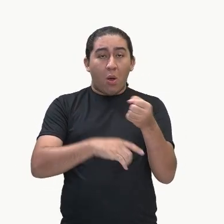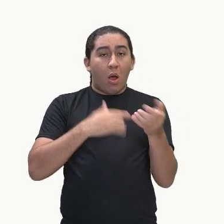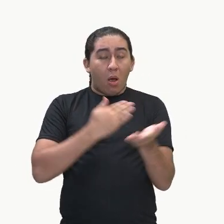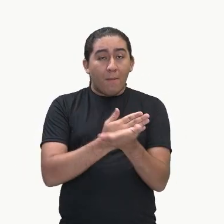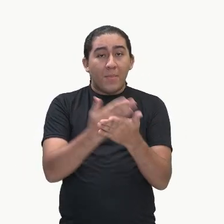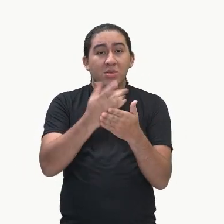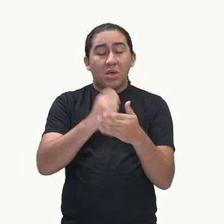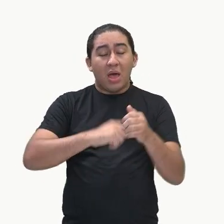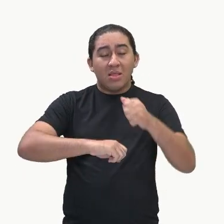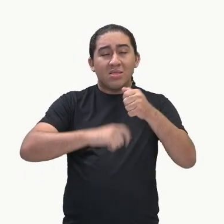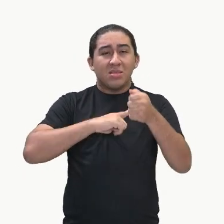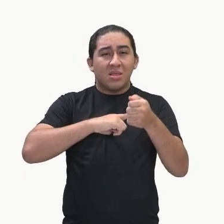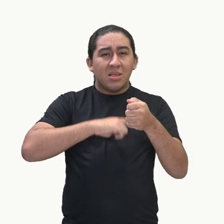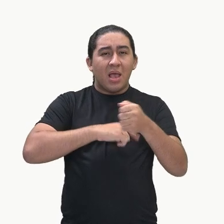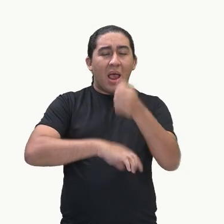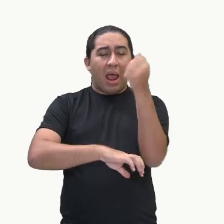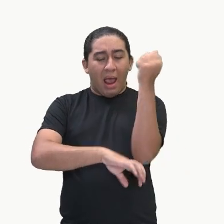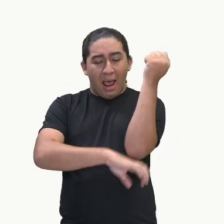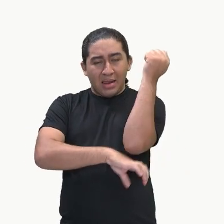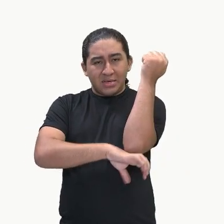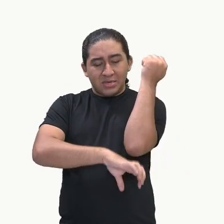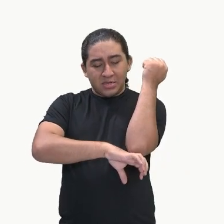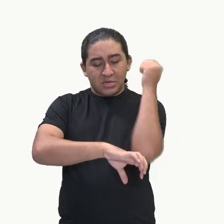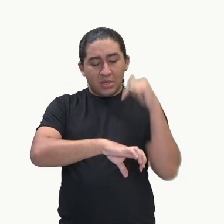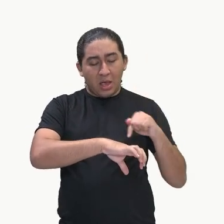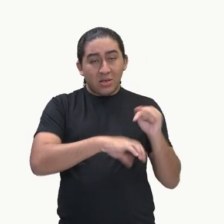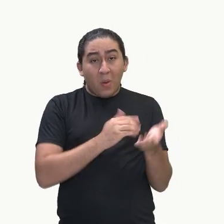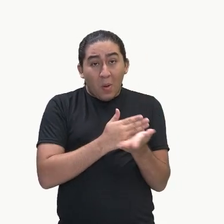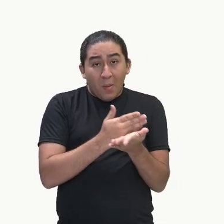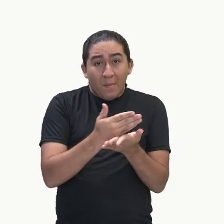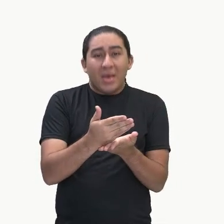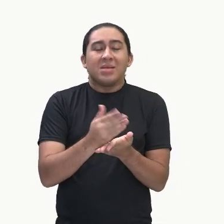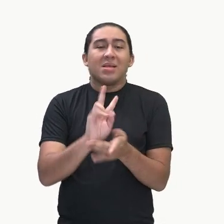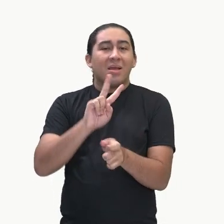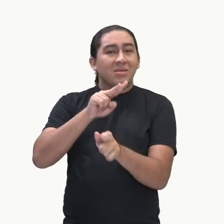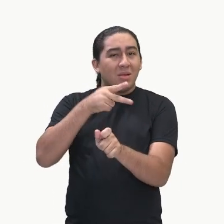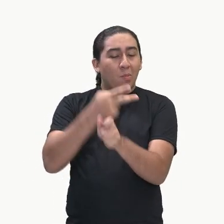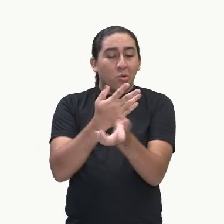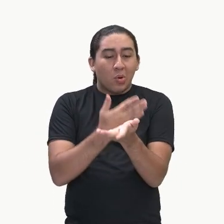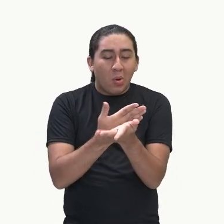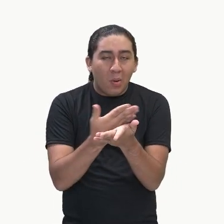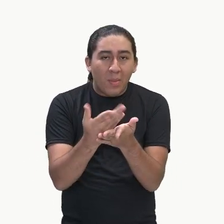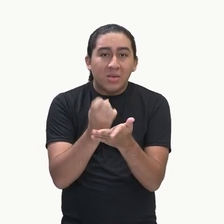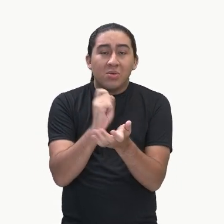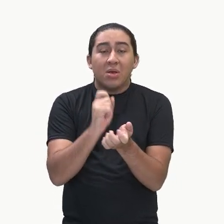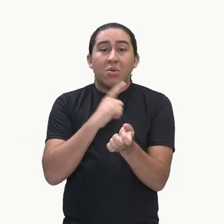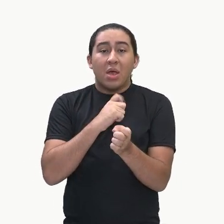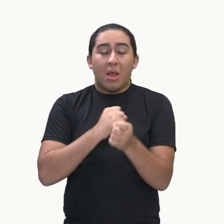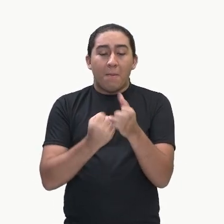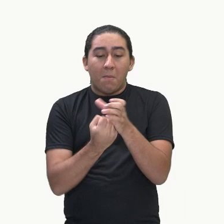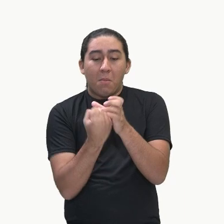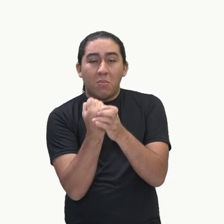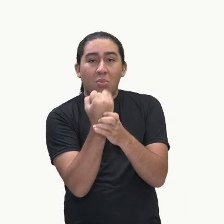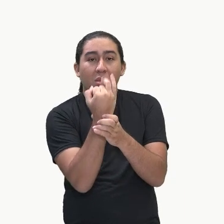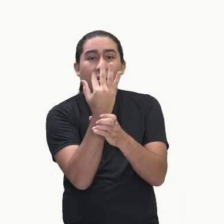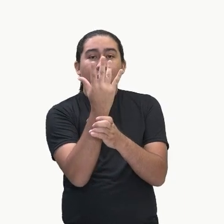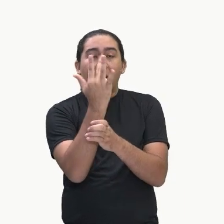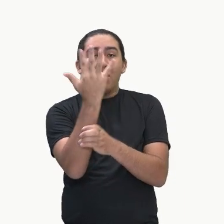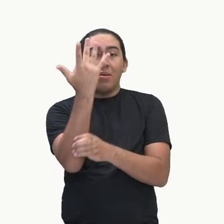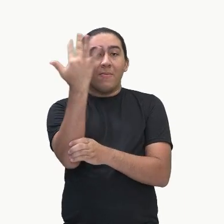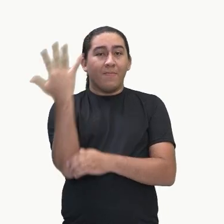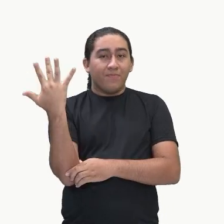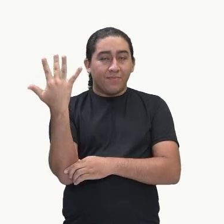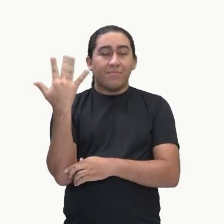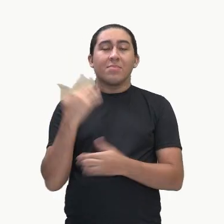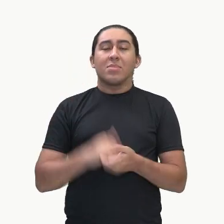um pouco mais tarde seu feijão vai começar a nascer. Aí eu não posso dizer que em uma